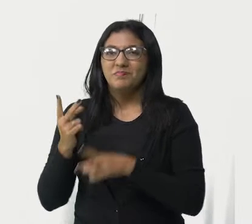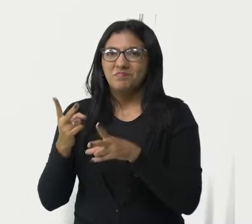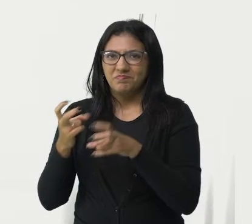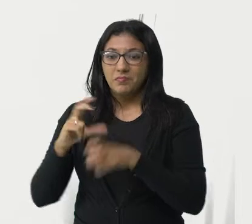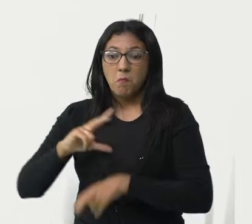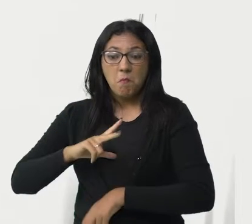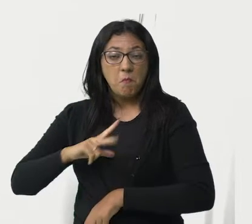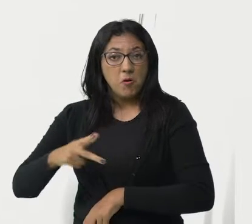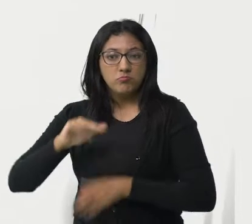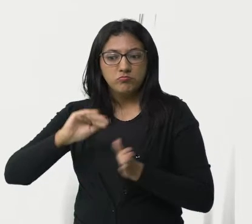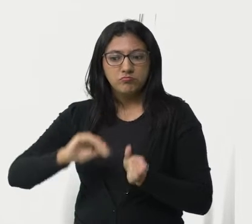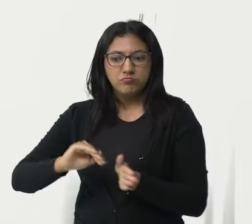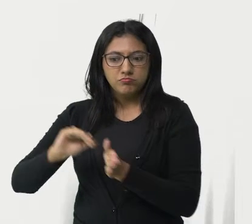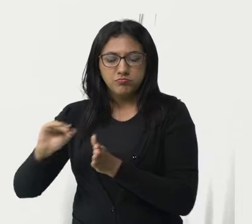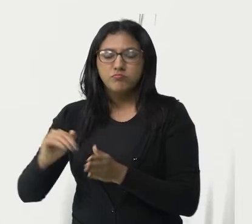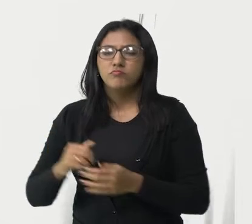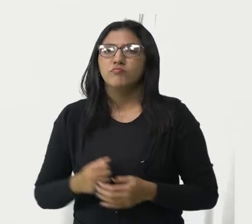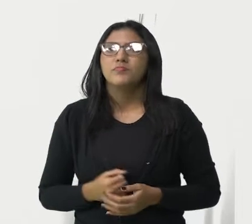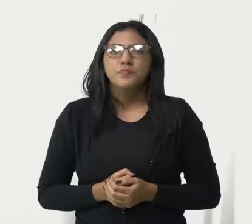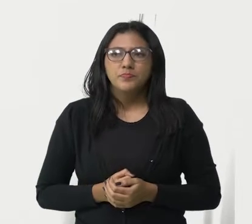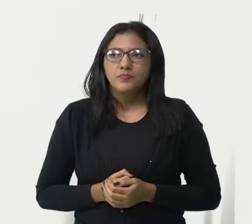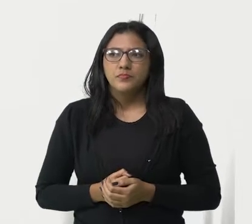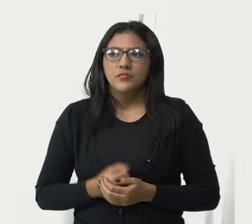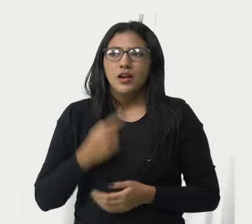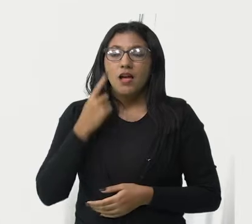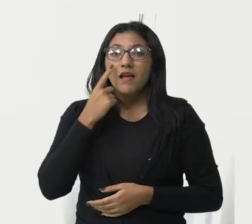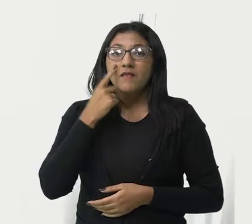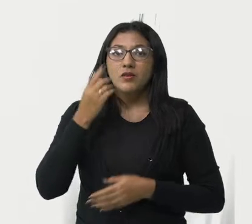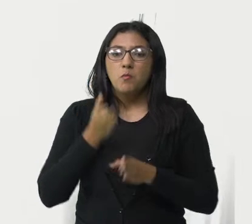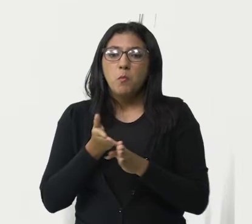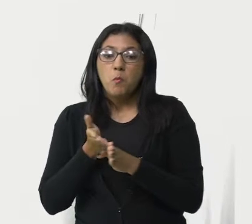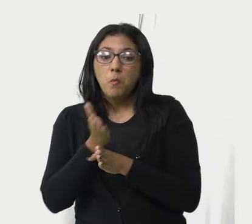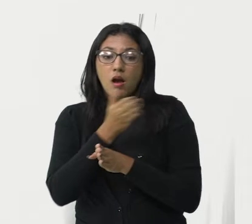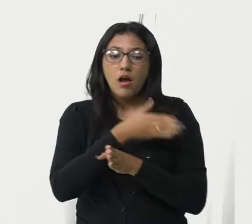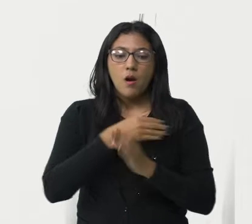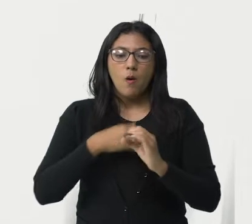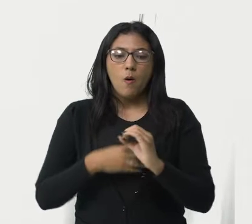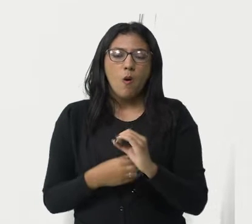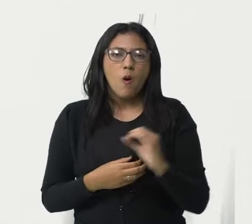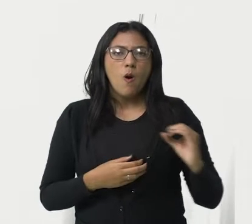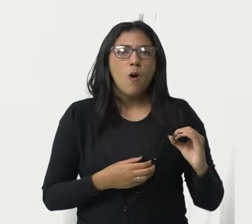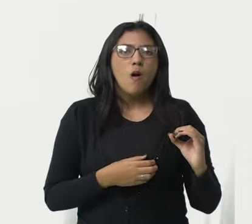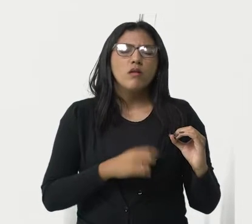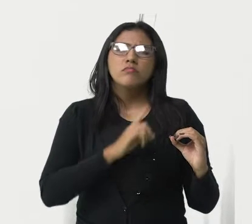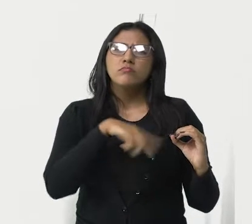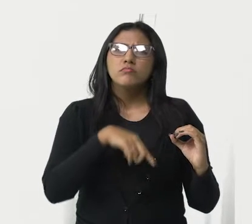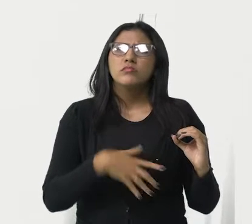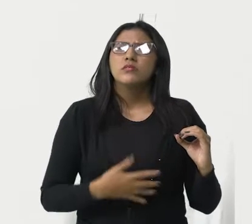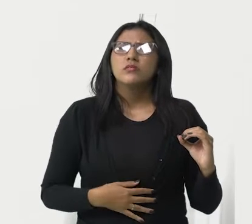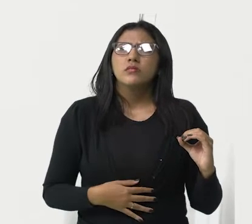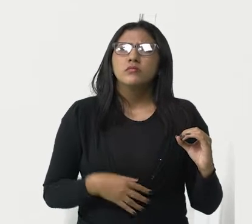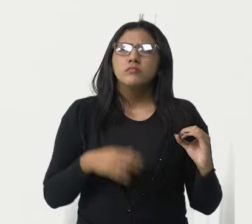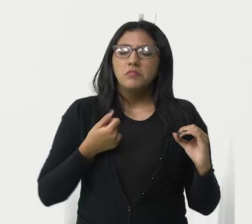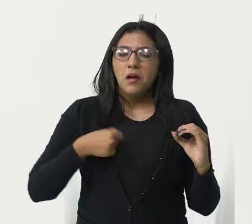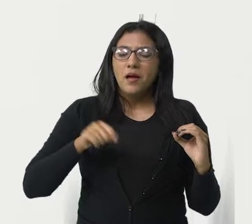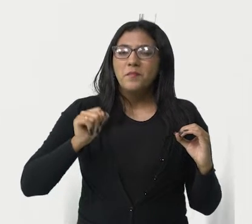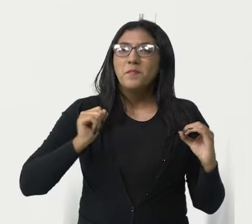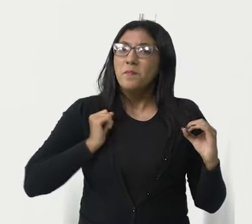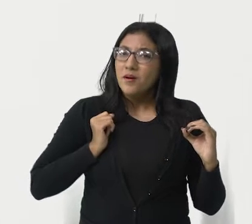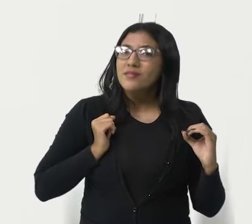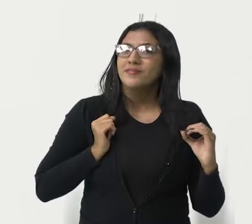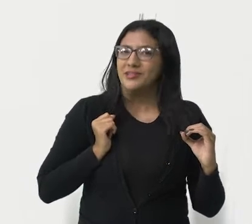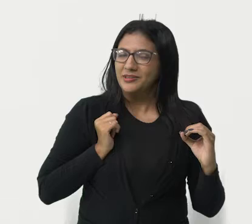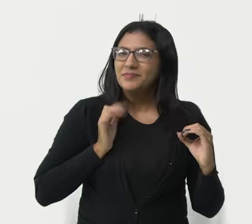a Portugal, enquanto toda essa região vai pertencer a quem? Quem falou Espanha? Isso